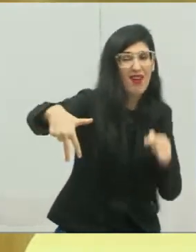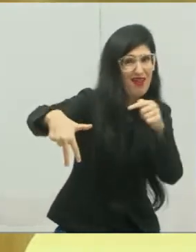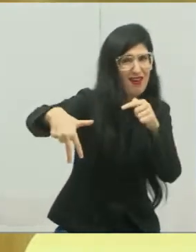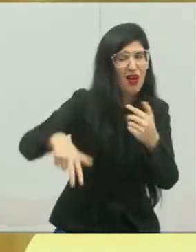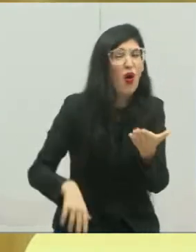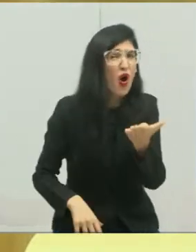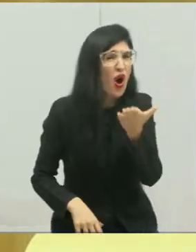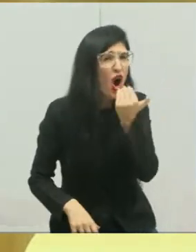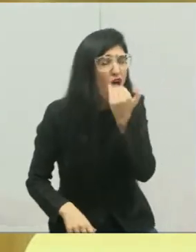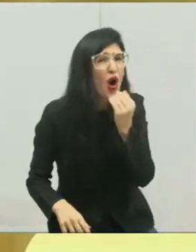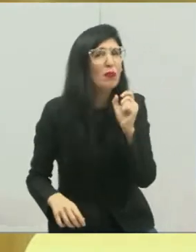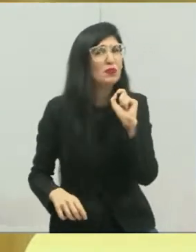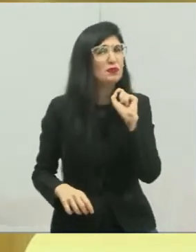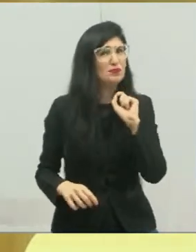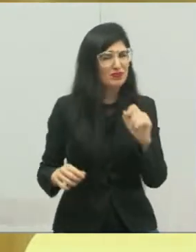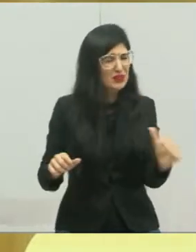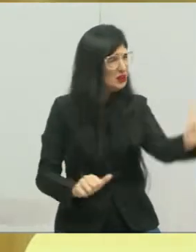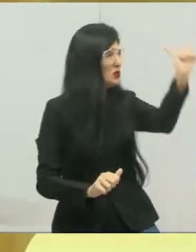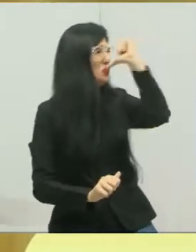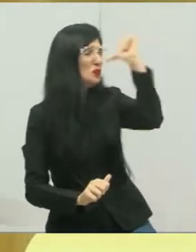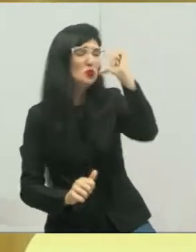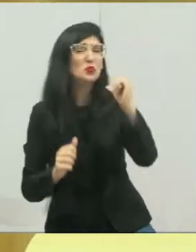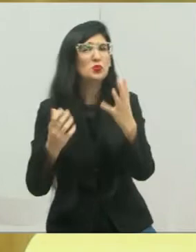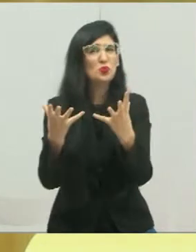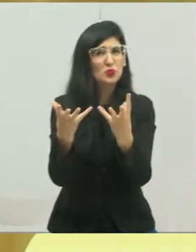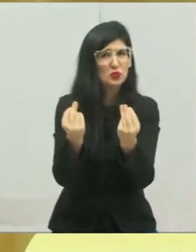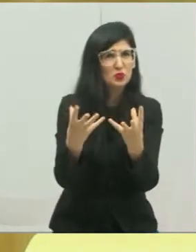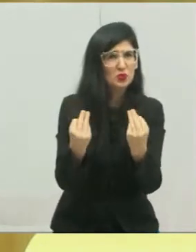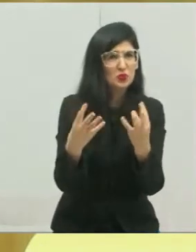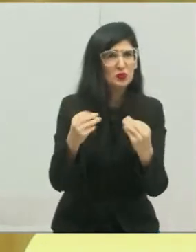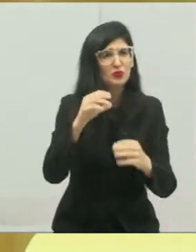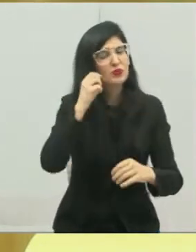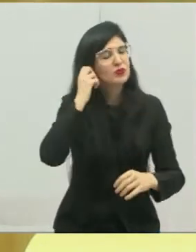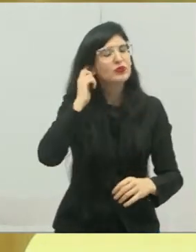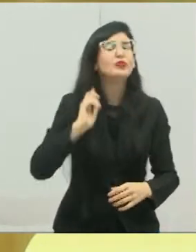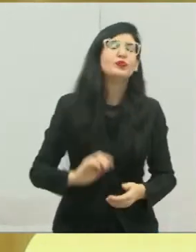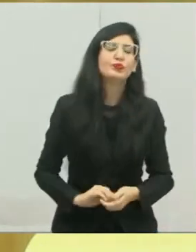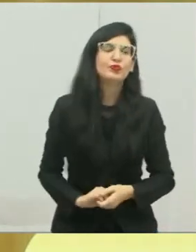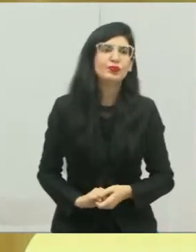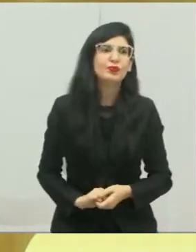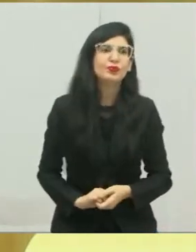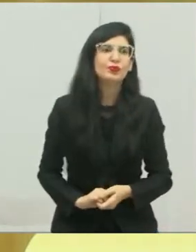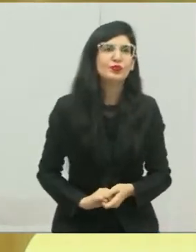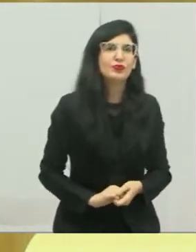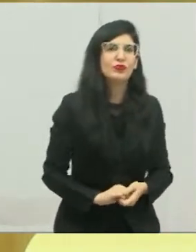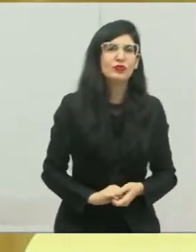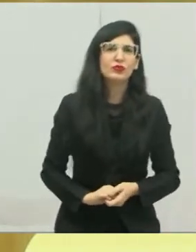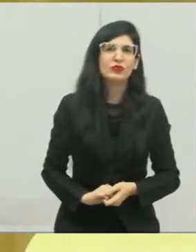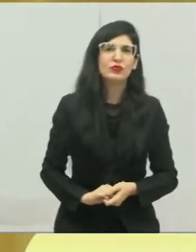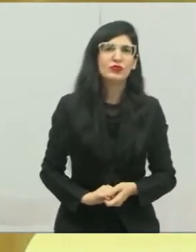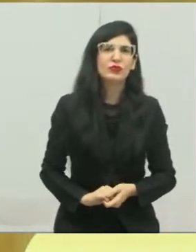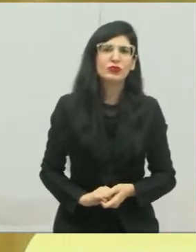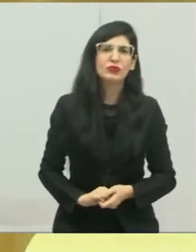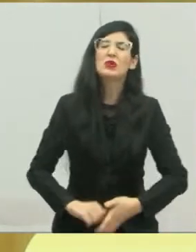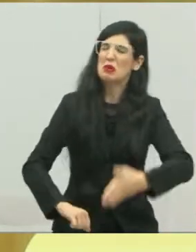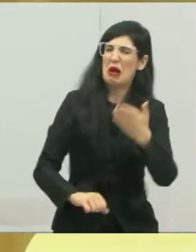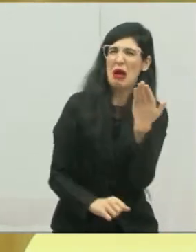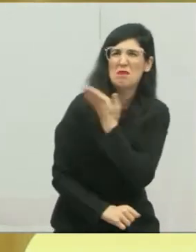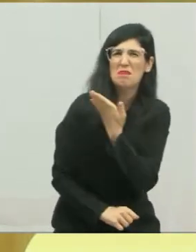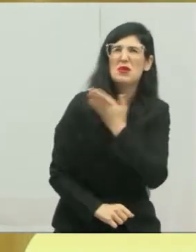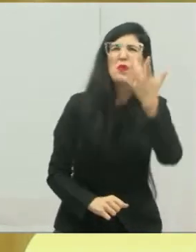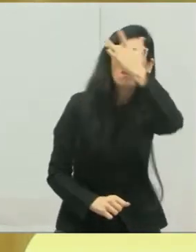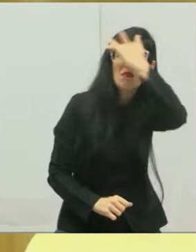comilão e beberrão, amigo dos publicanos e dos